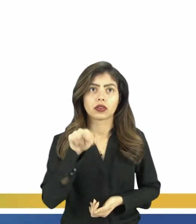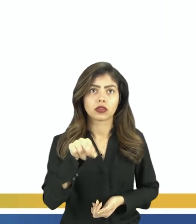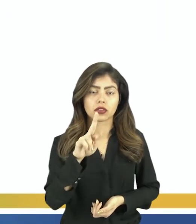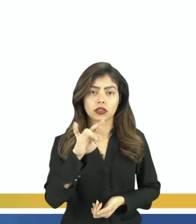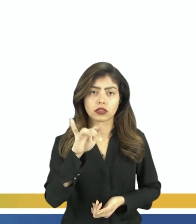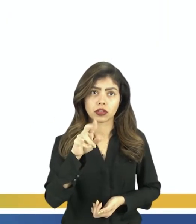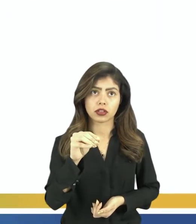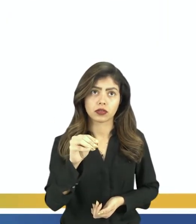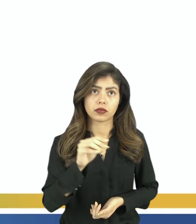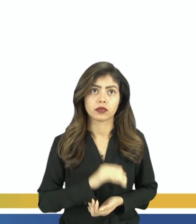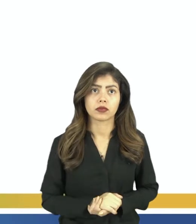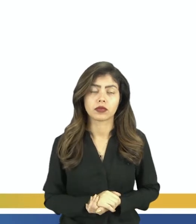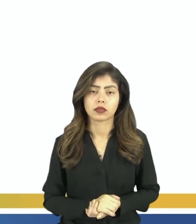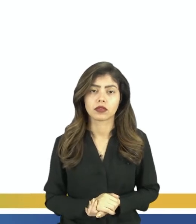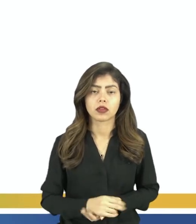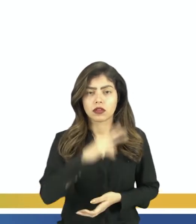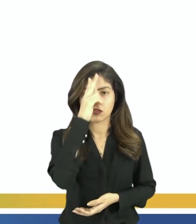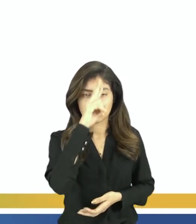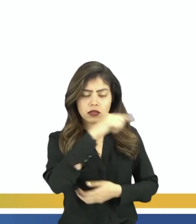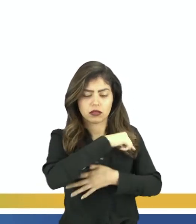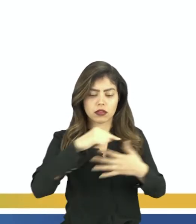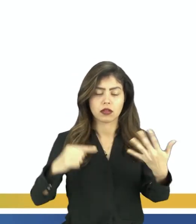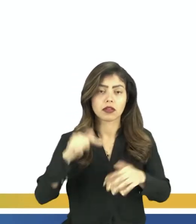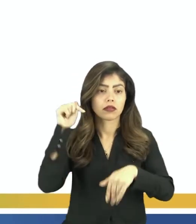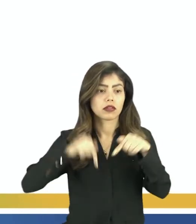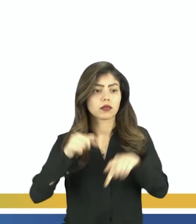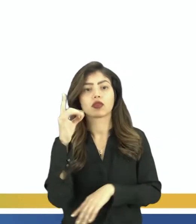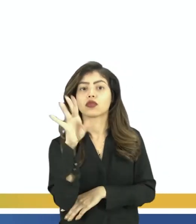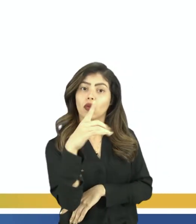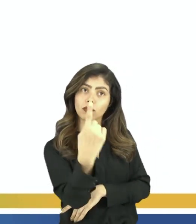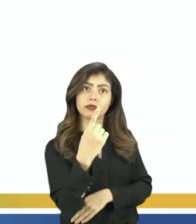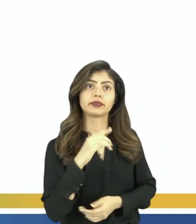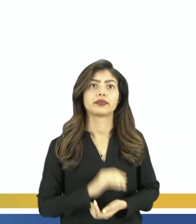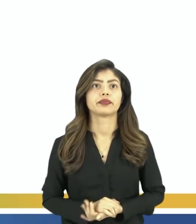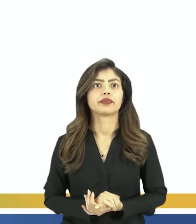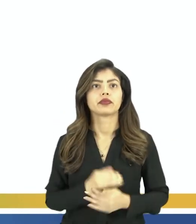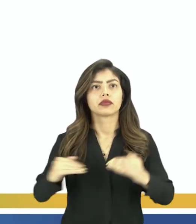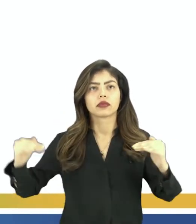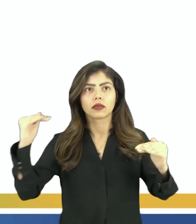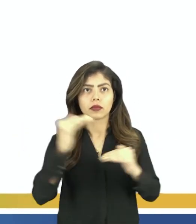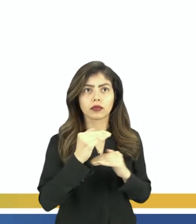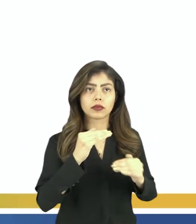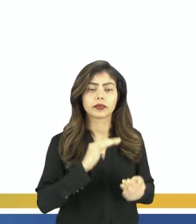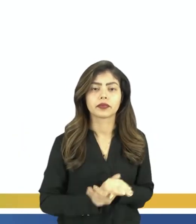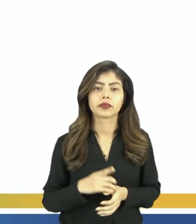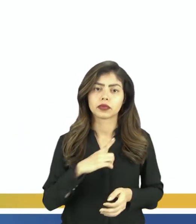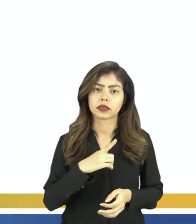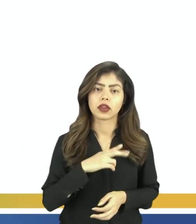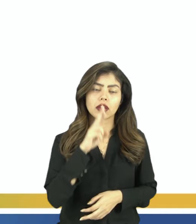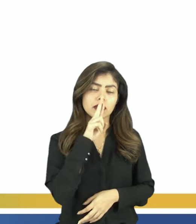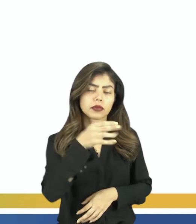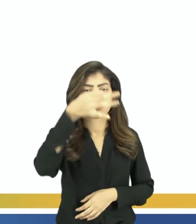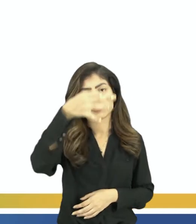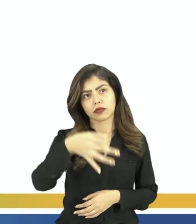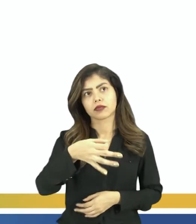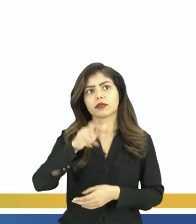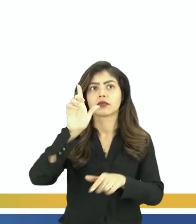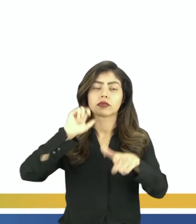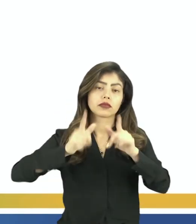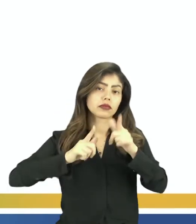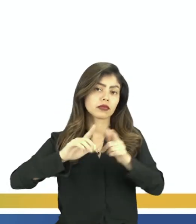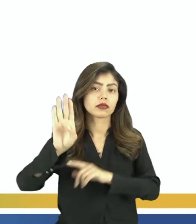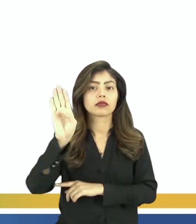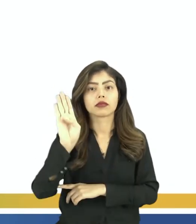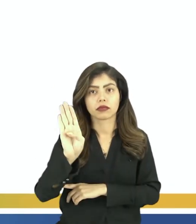o hidrogênio, ele é um elemento químico que só possui um elétron na sua camada de valência. Então a resposta correta é a